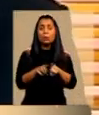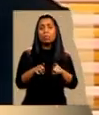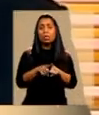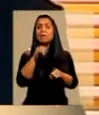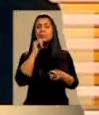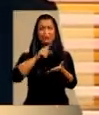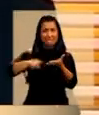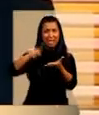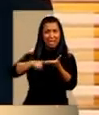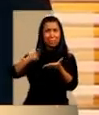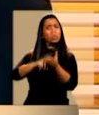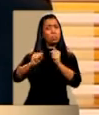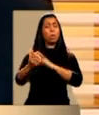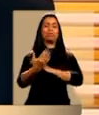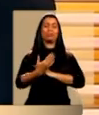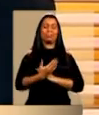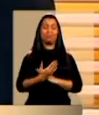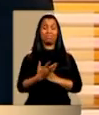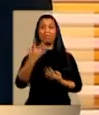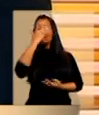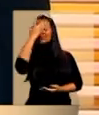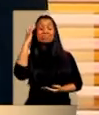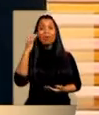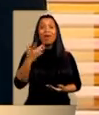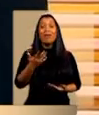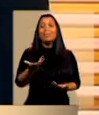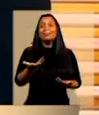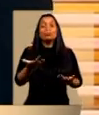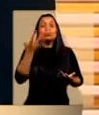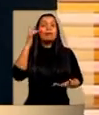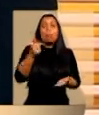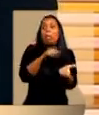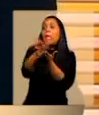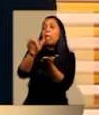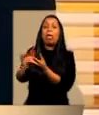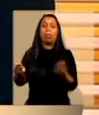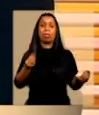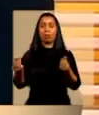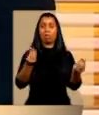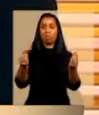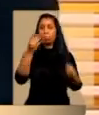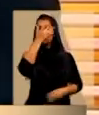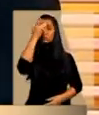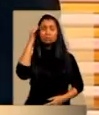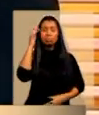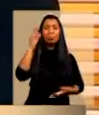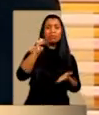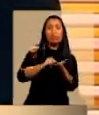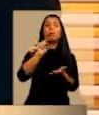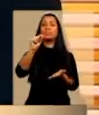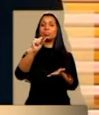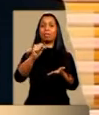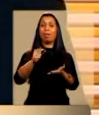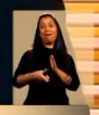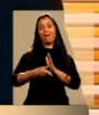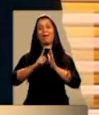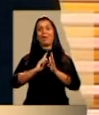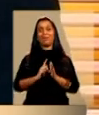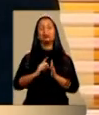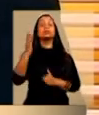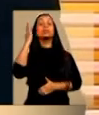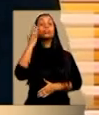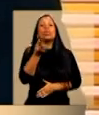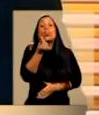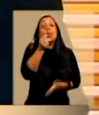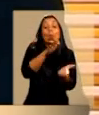mesmo um aplicativo pode estar ajudando. Então, as pessoas não têm um controle. E nesse controle, a pessoa, às vezes, falta ter um orçamento, ter